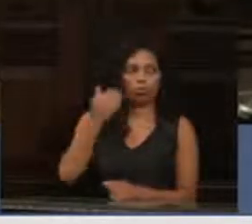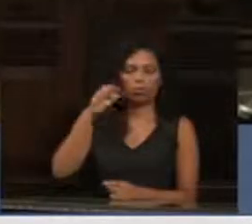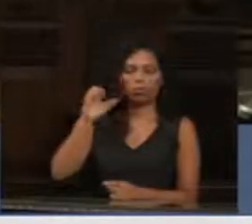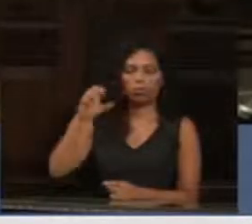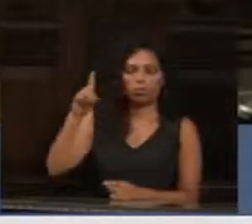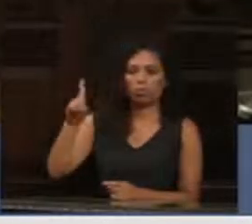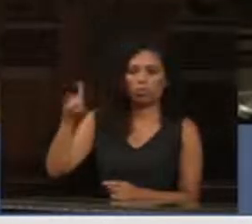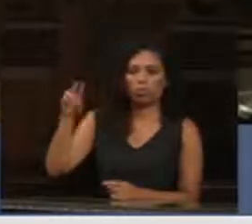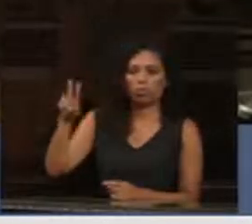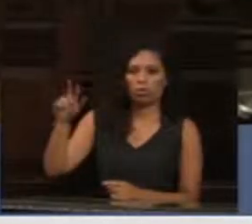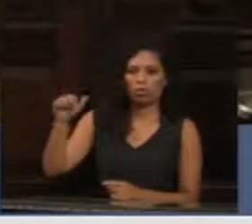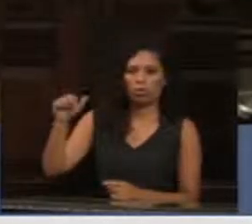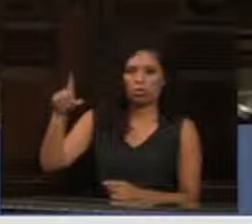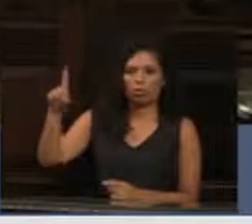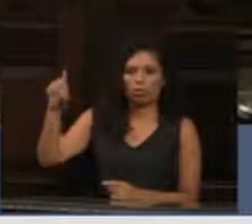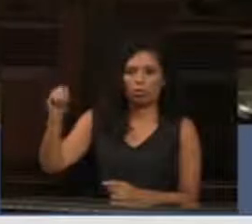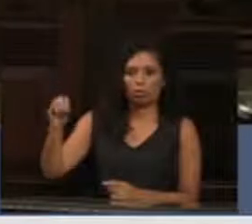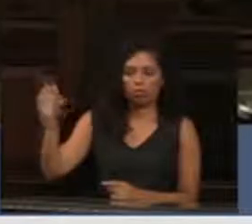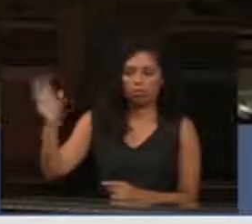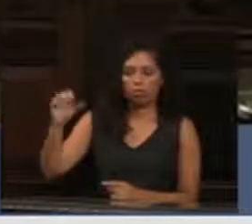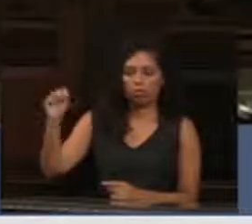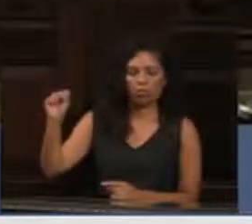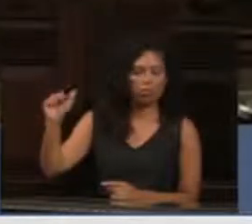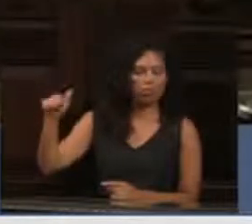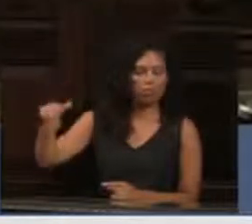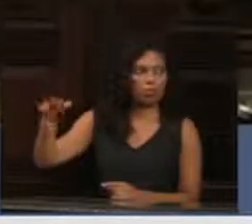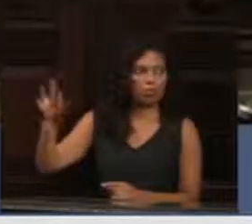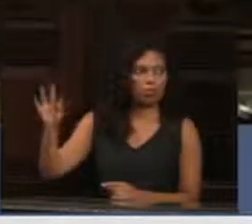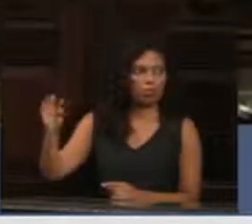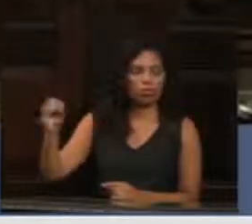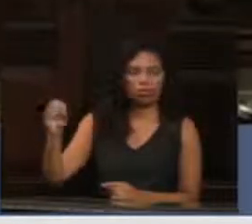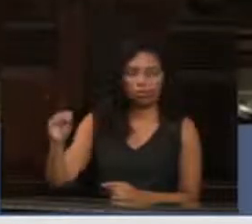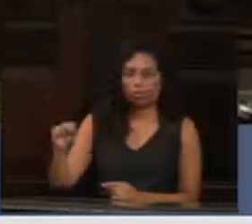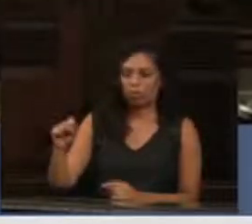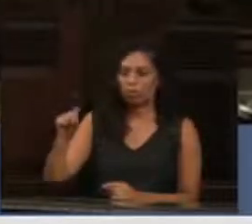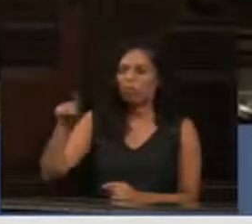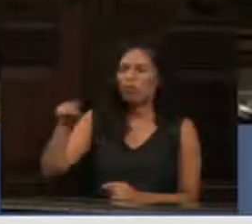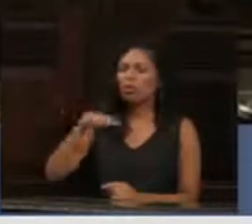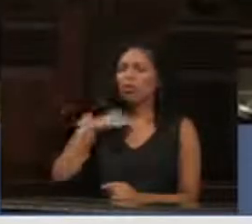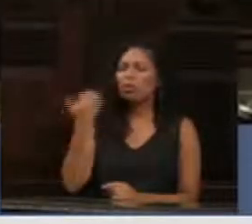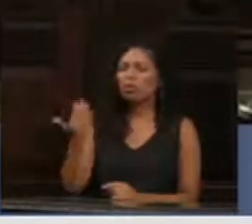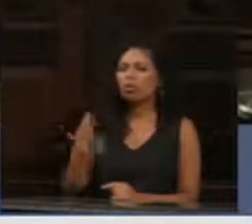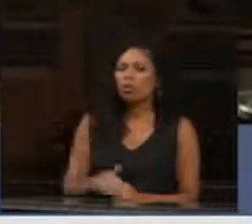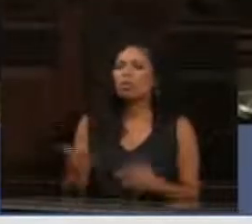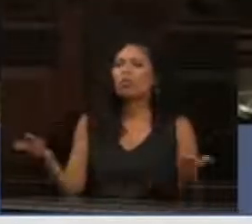Melo Santos. E aí, quem é que vai devolver